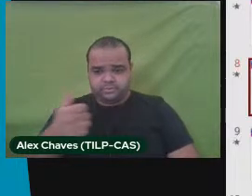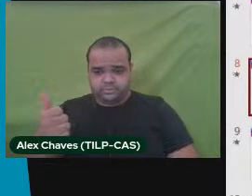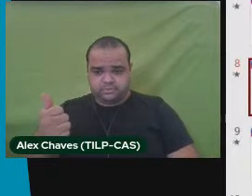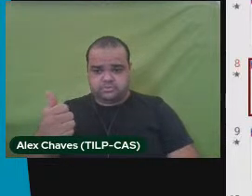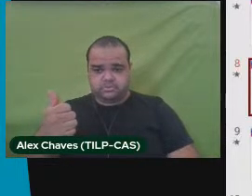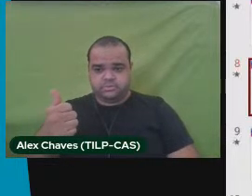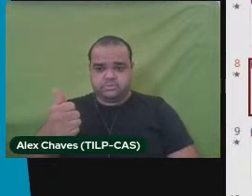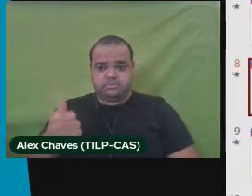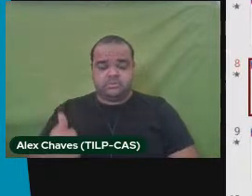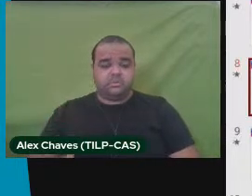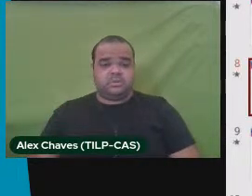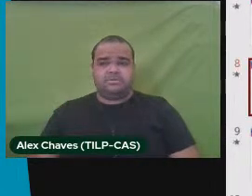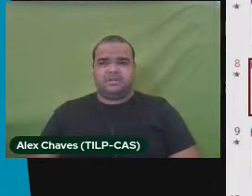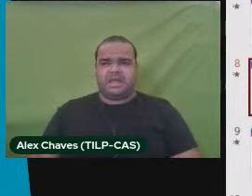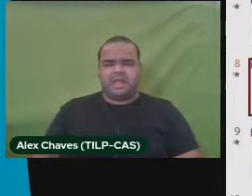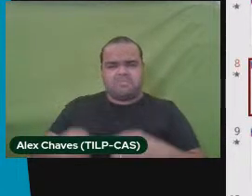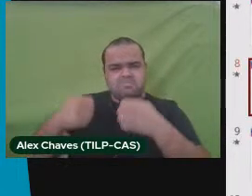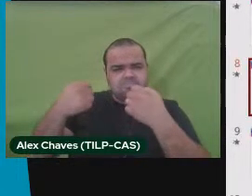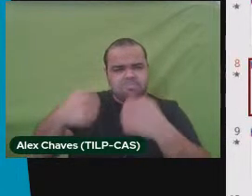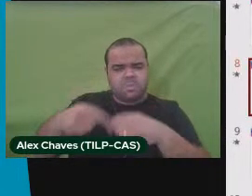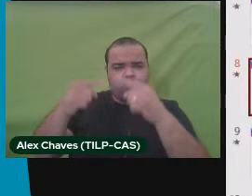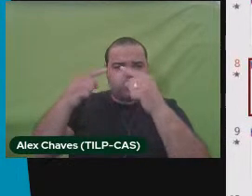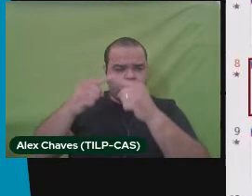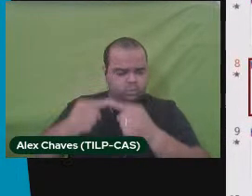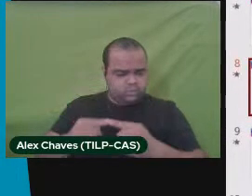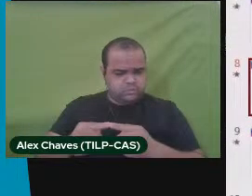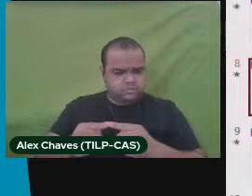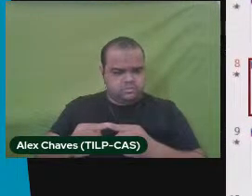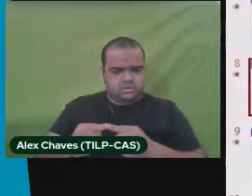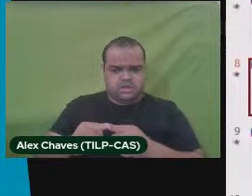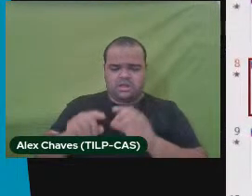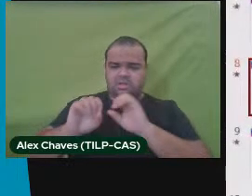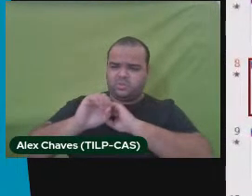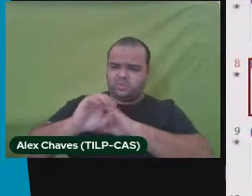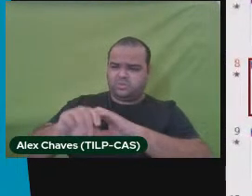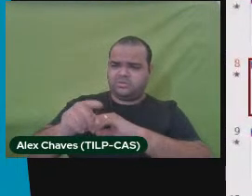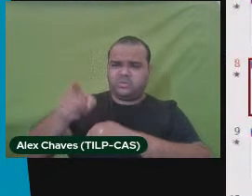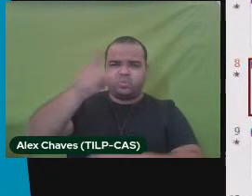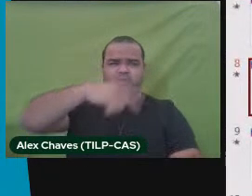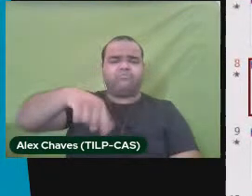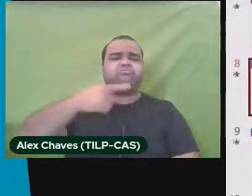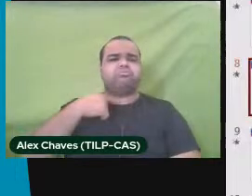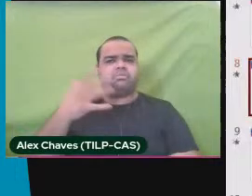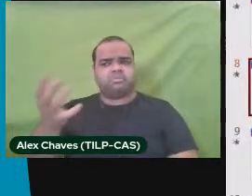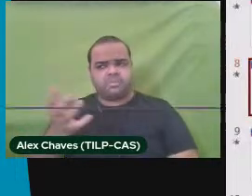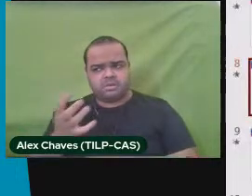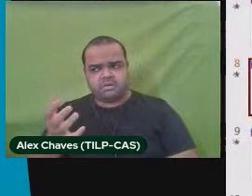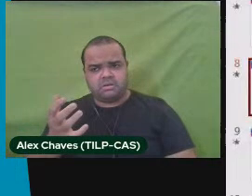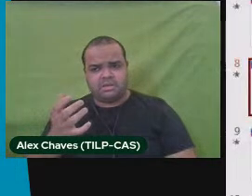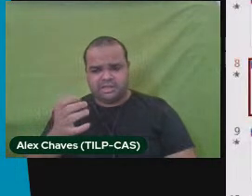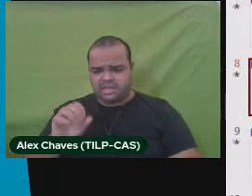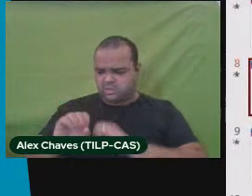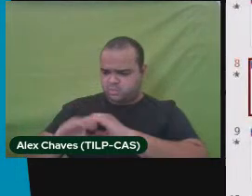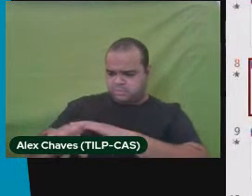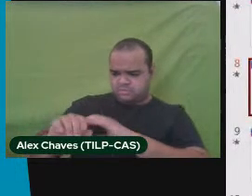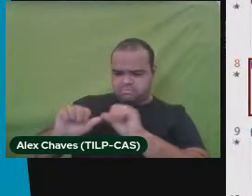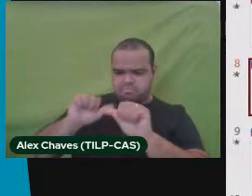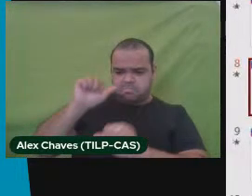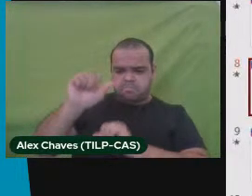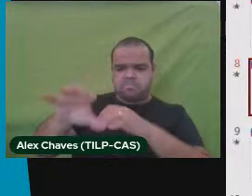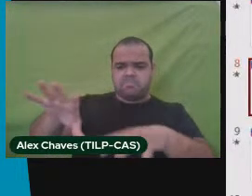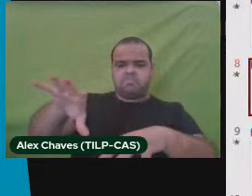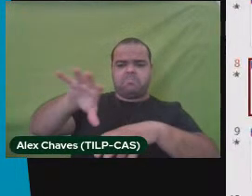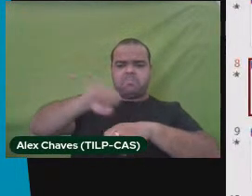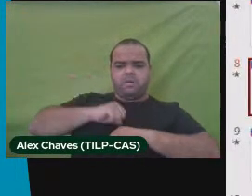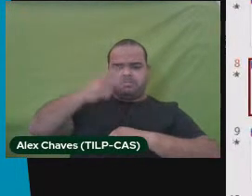a educação que precisamos? É a educação que queremos? É essa educação que transforma pessoas